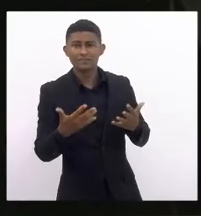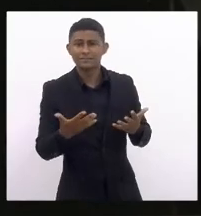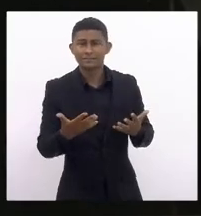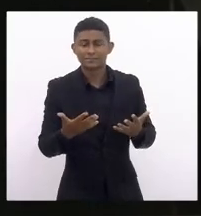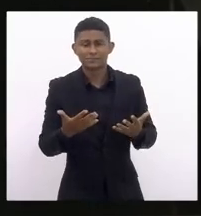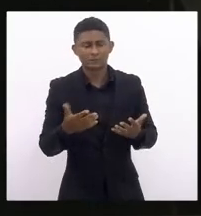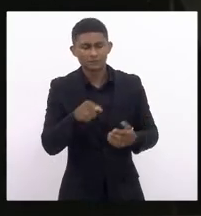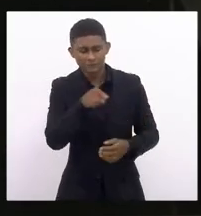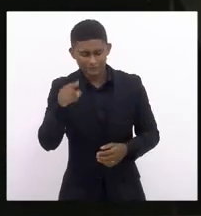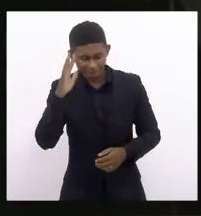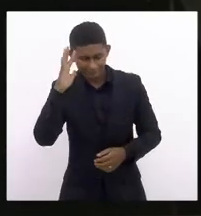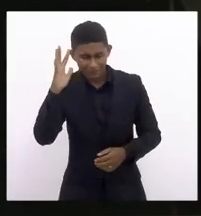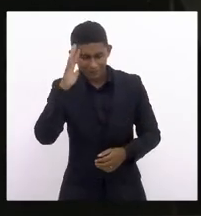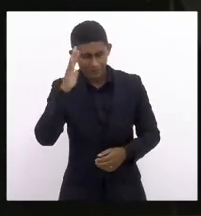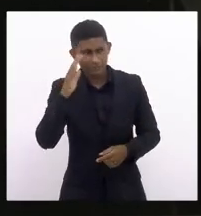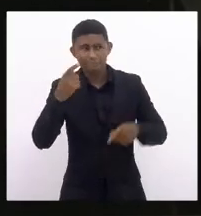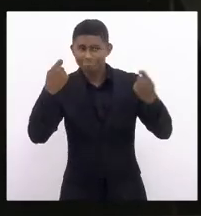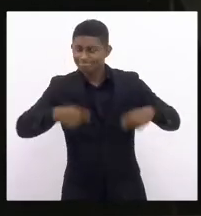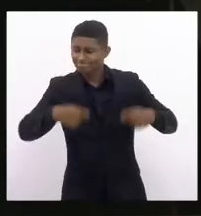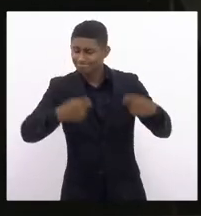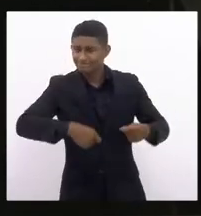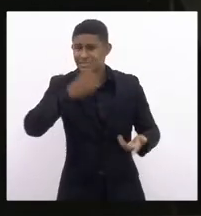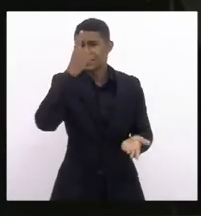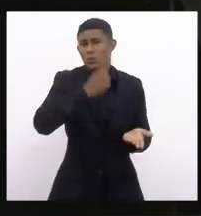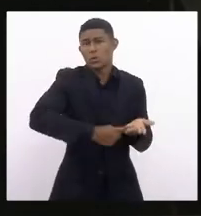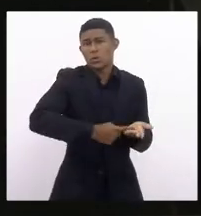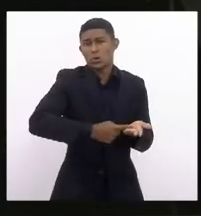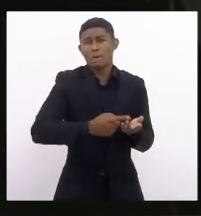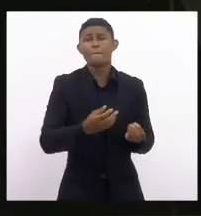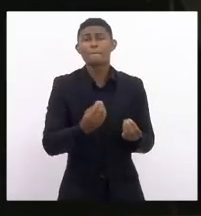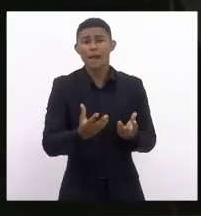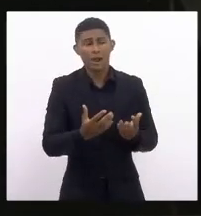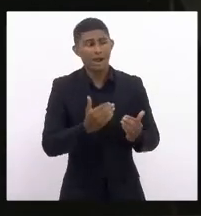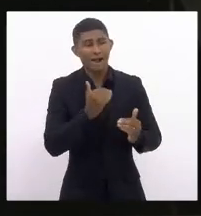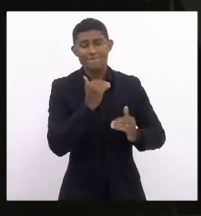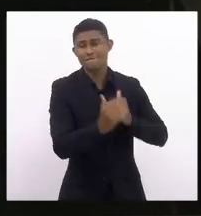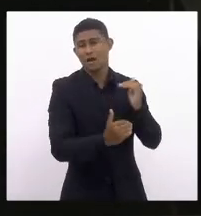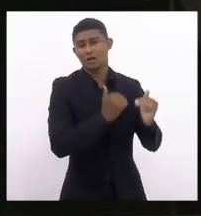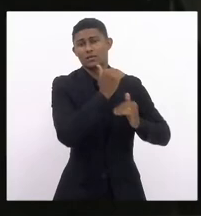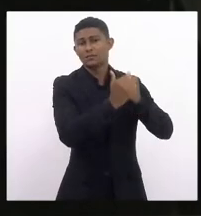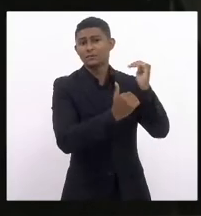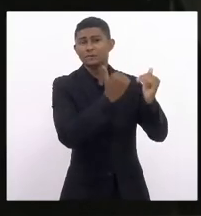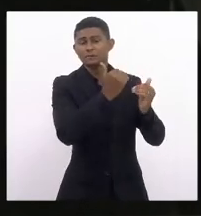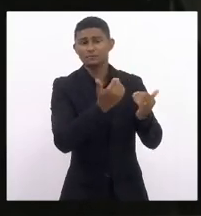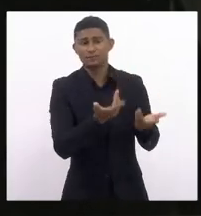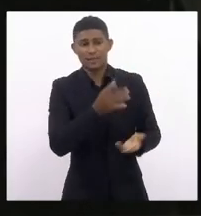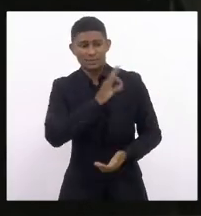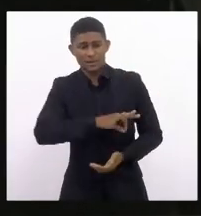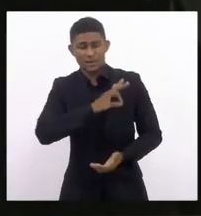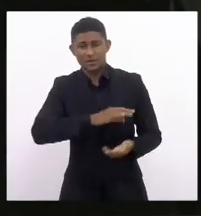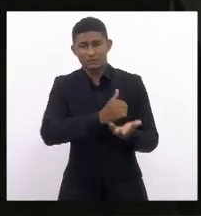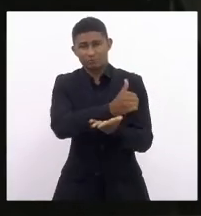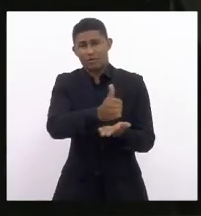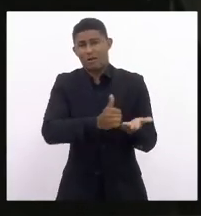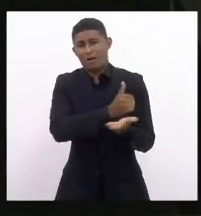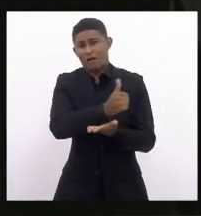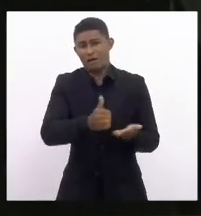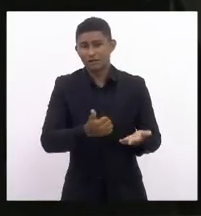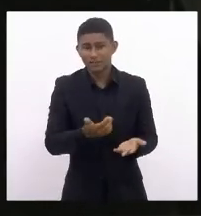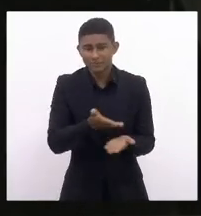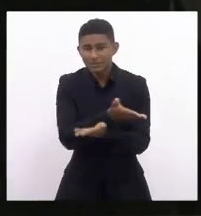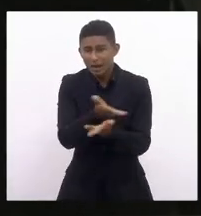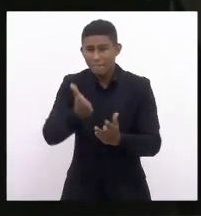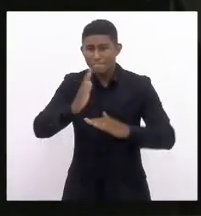era necessário fazer esse acordo para avançar num piso mínimo que esses